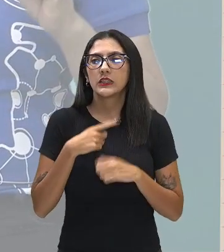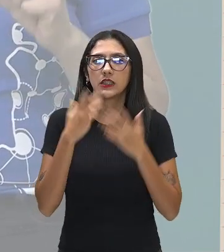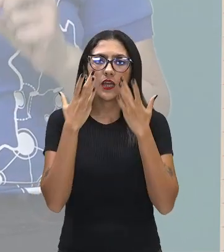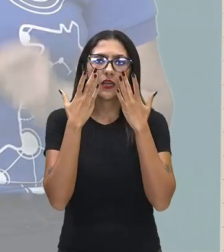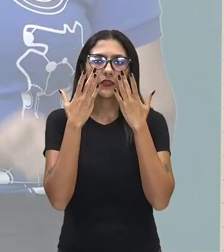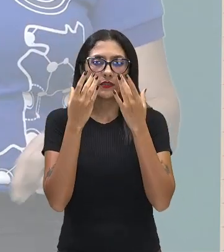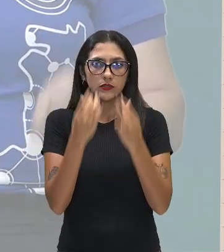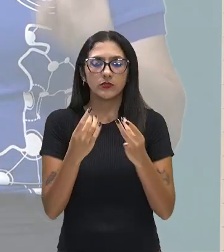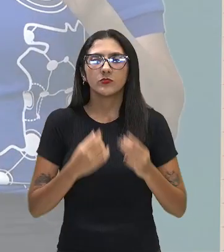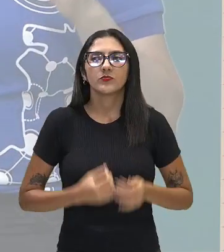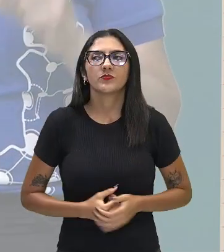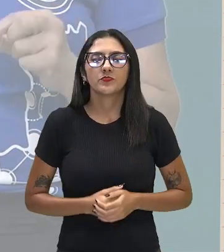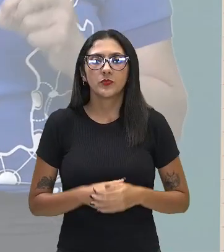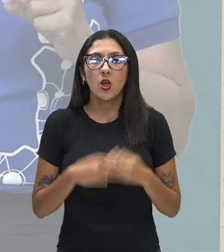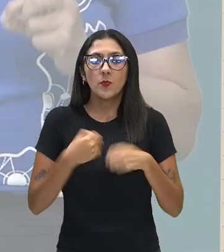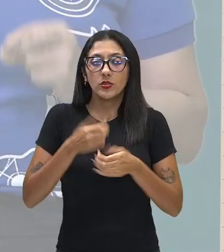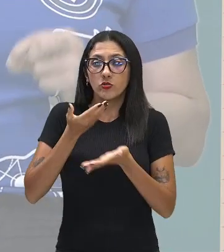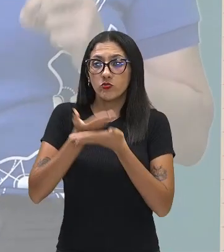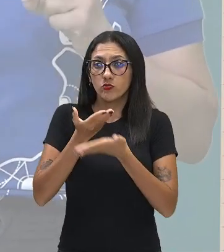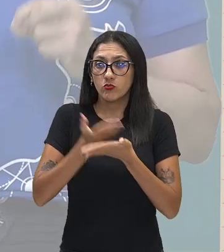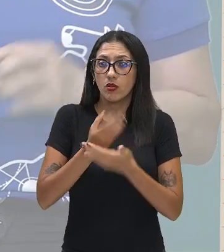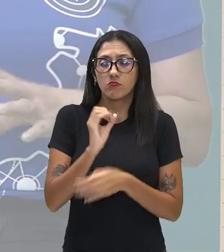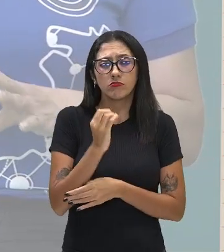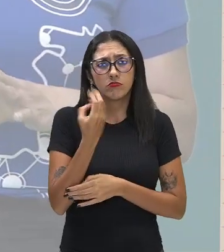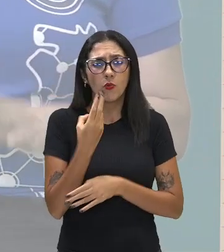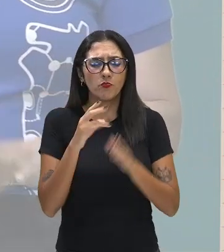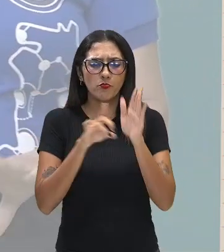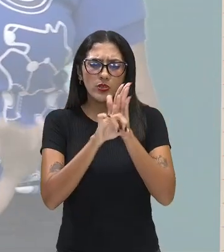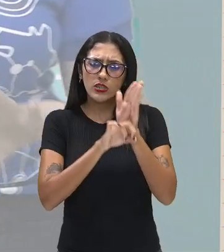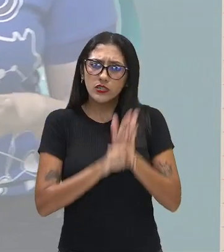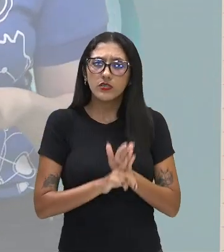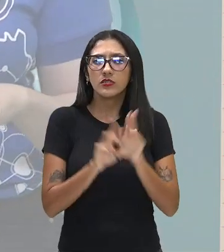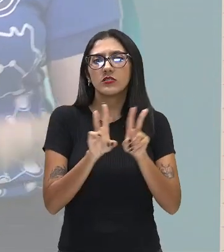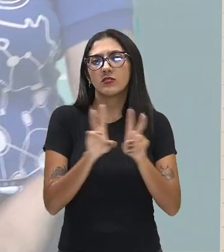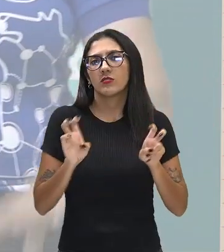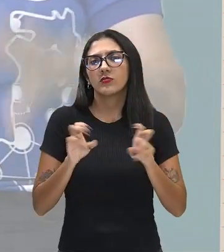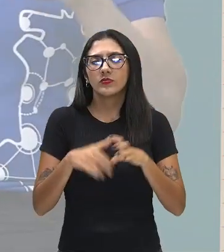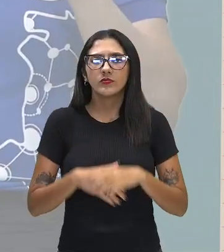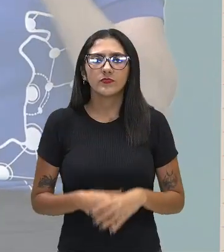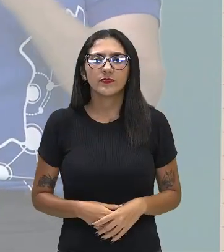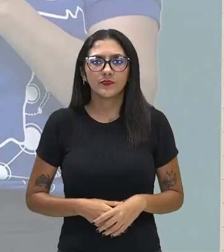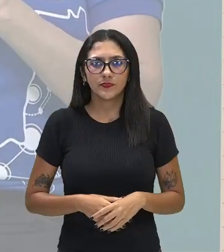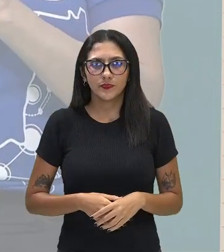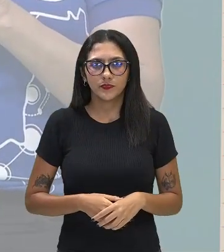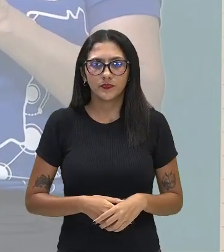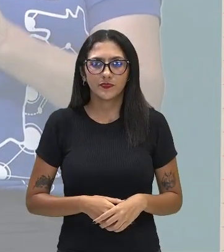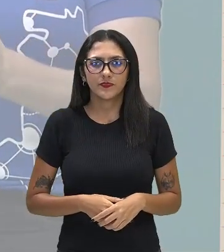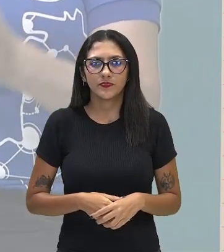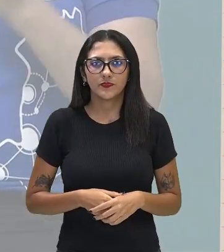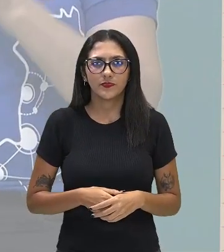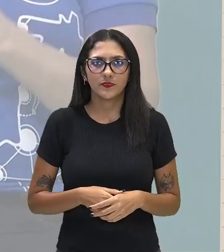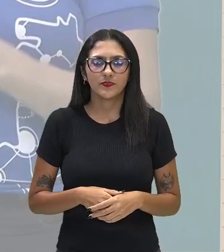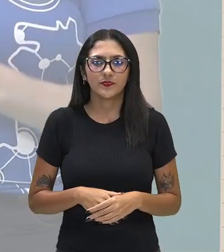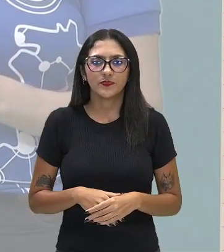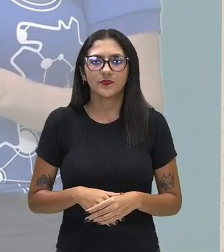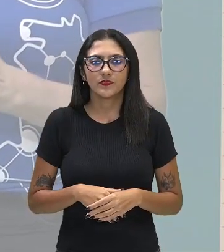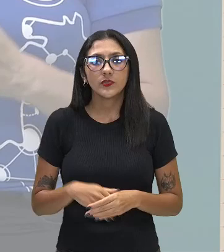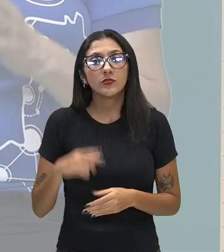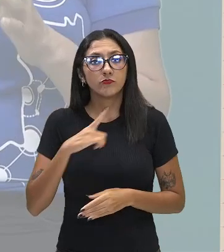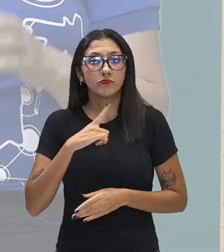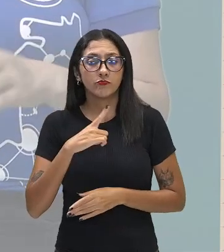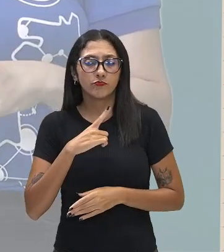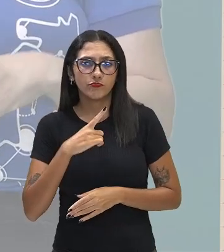é estudar ou pesquisar o assunto. A gente vai estar falando e vai